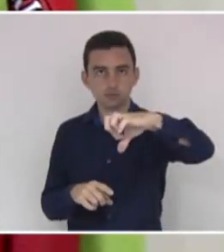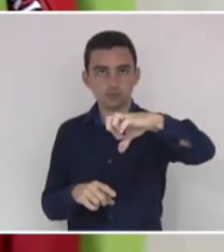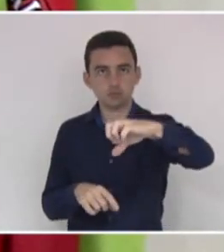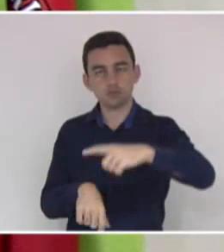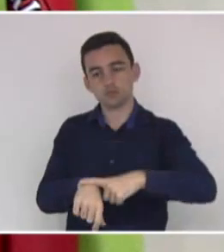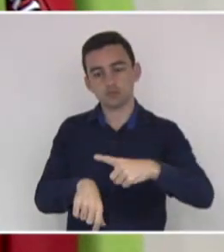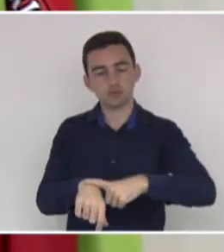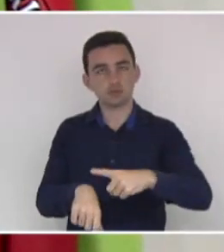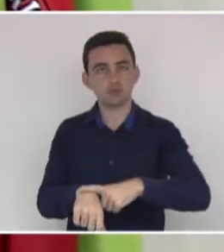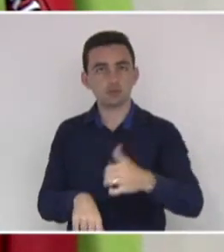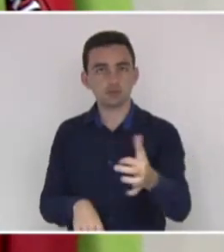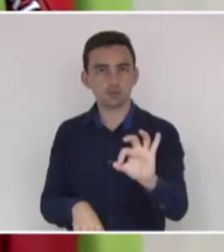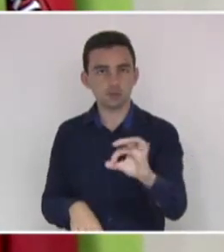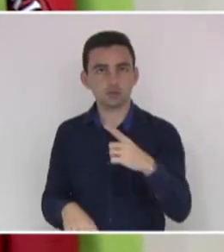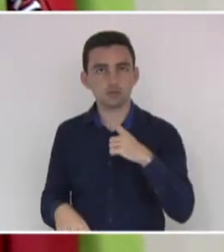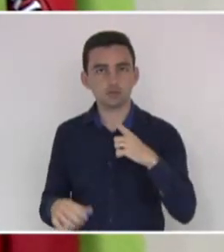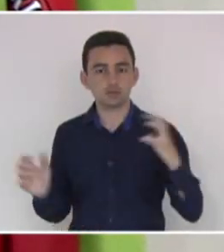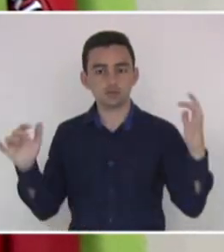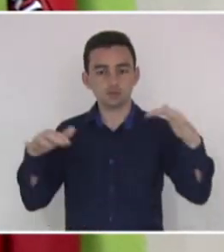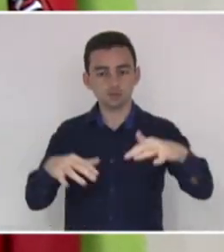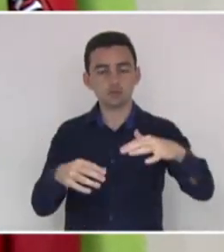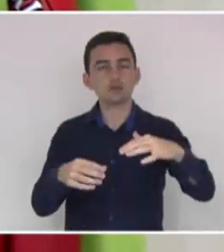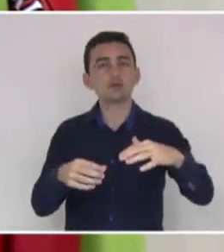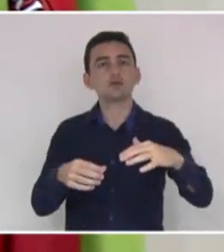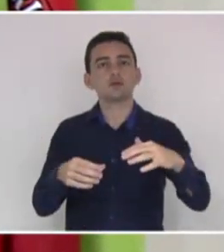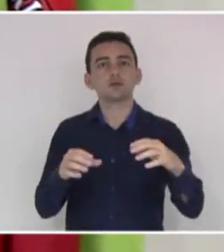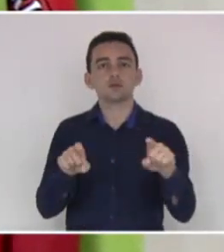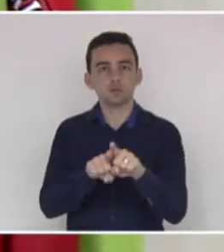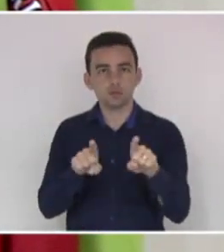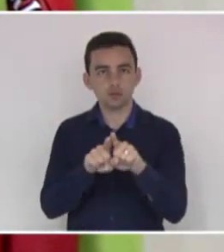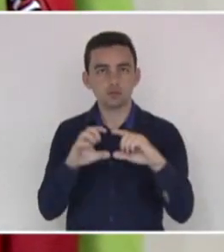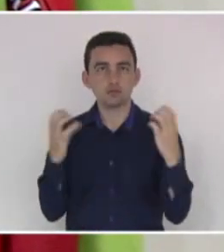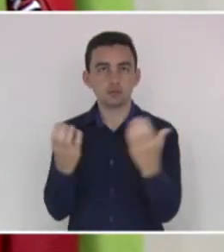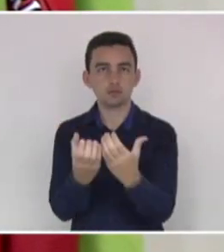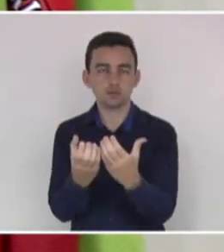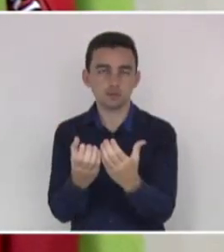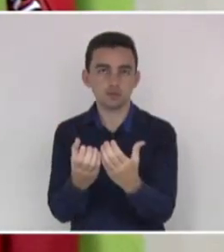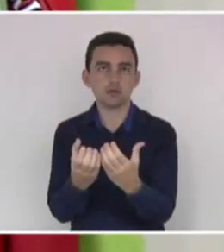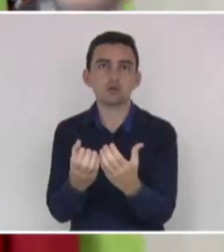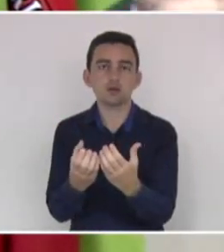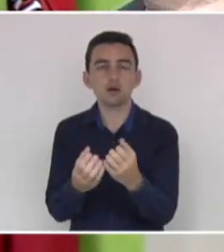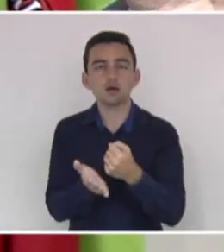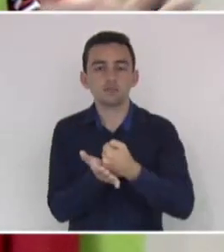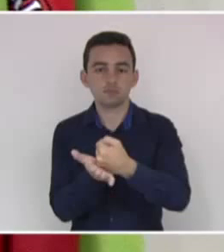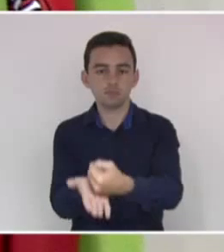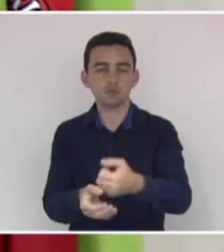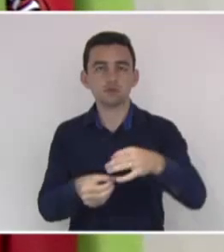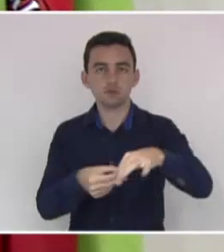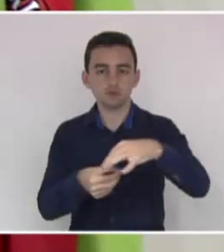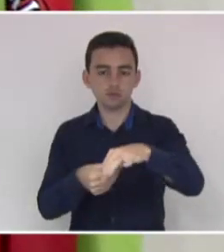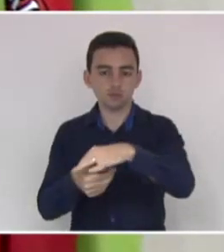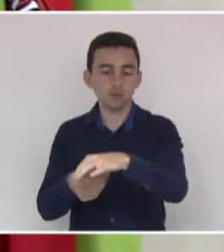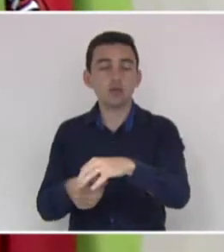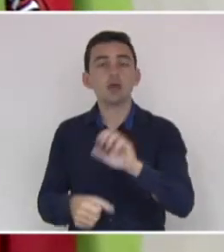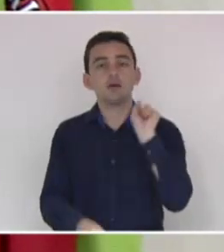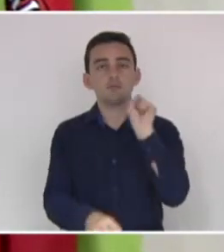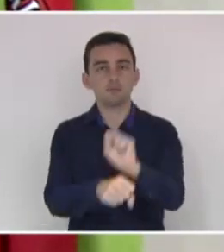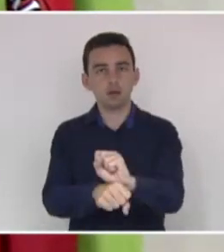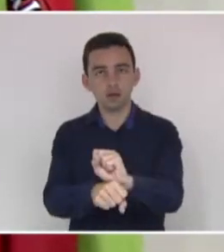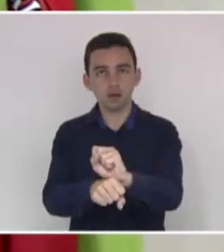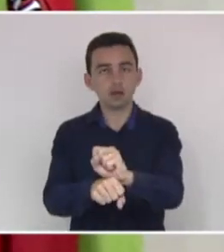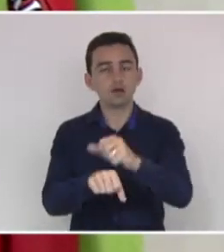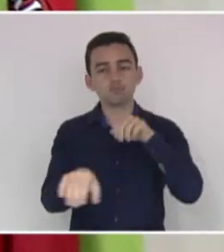lideranças, comunidades, com o apoio das entidades de São João Batista, vai ser interrompido o trânsito por 15